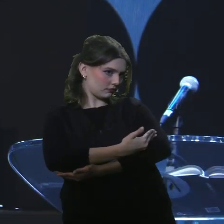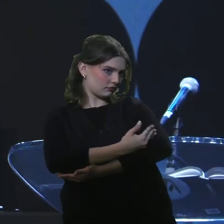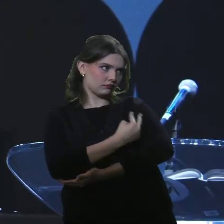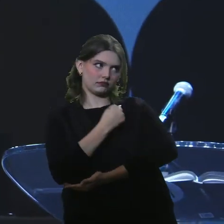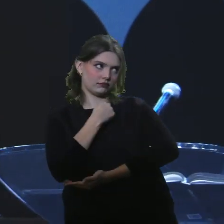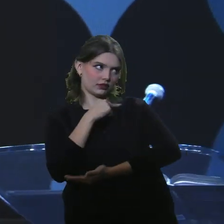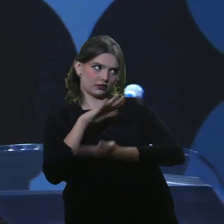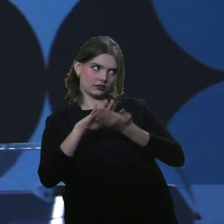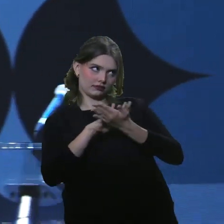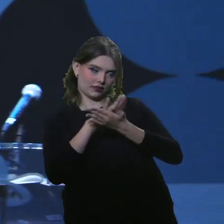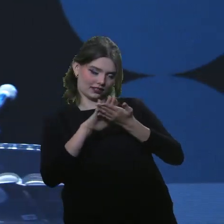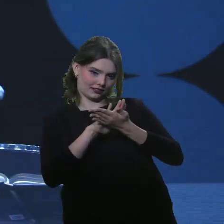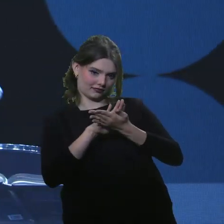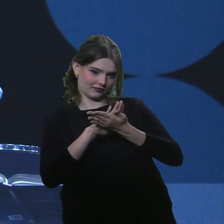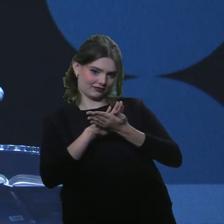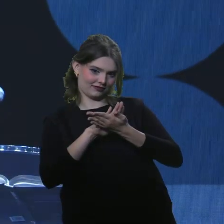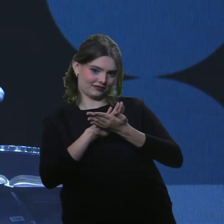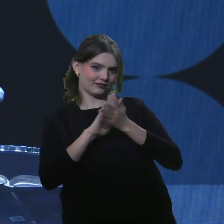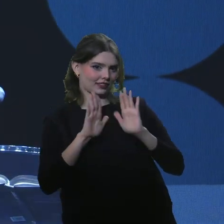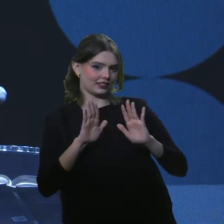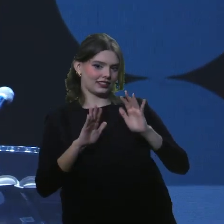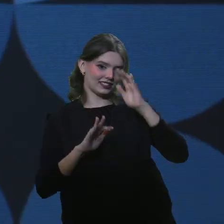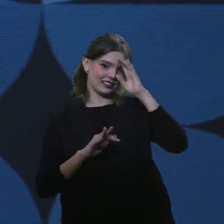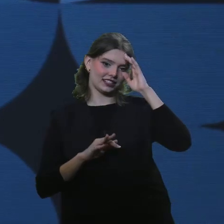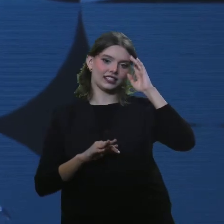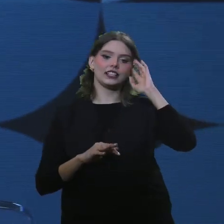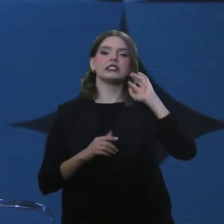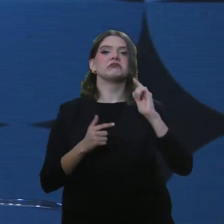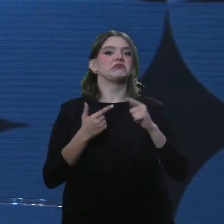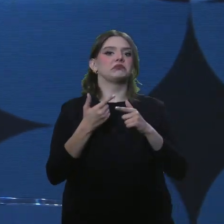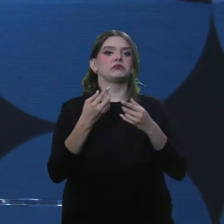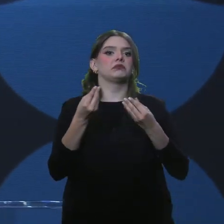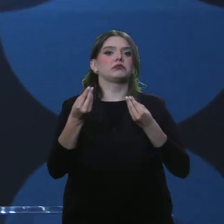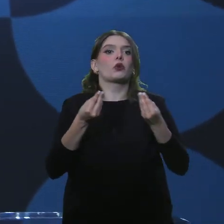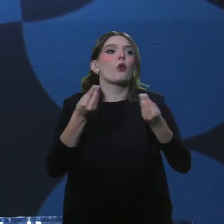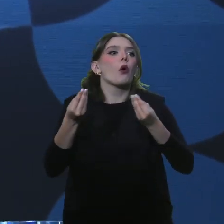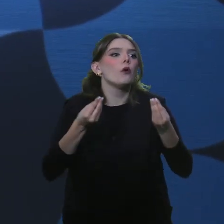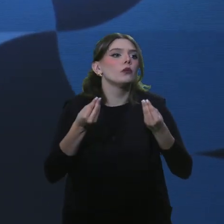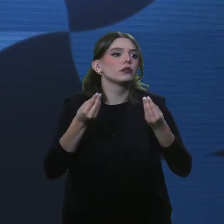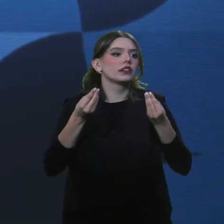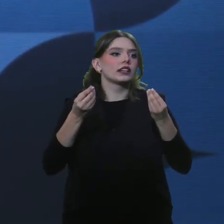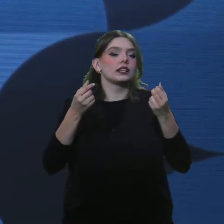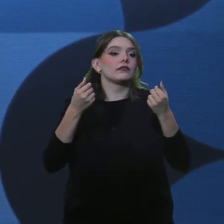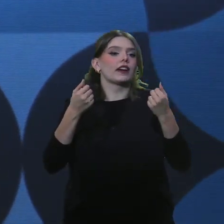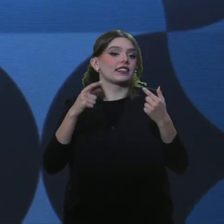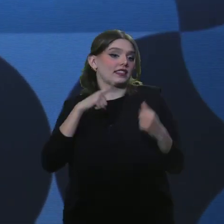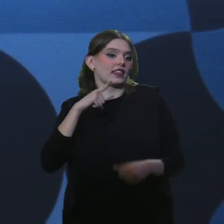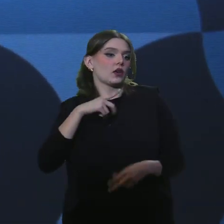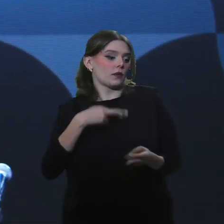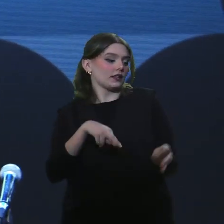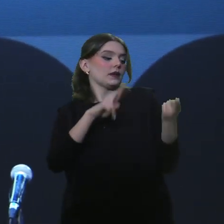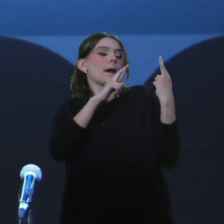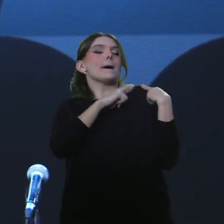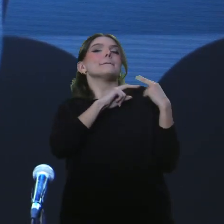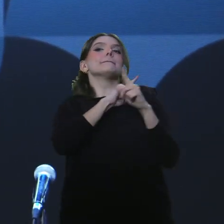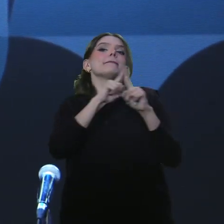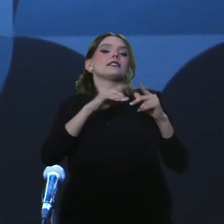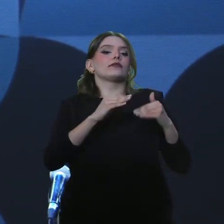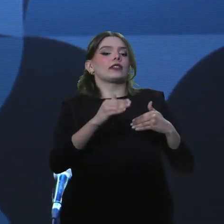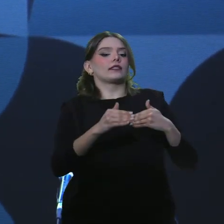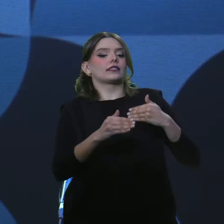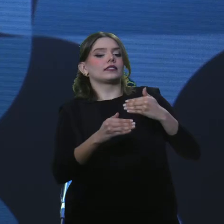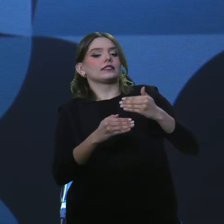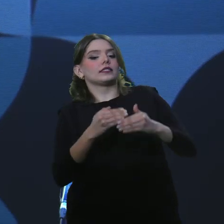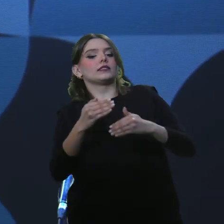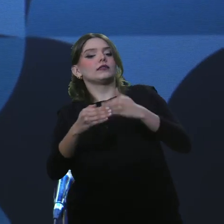nada. Ele não faz nada. Ele não tem condição de assumir nenhuma responsabilidade. Mas quando ele vai crescendo, ele já